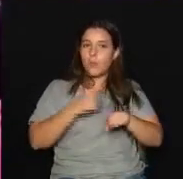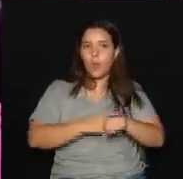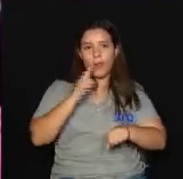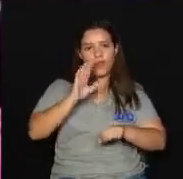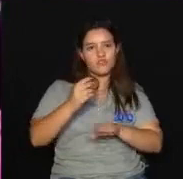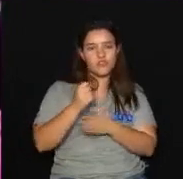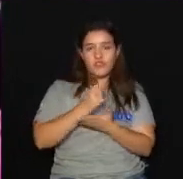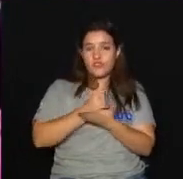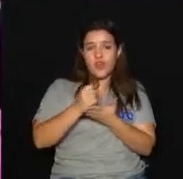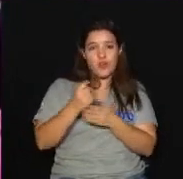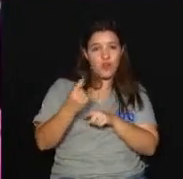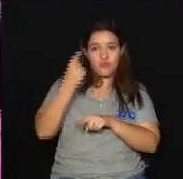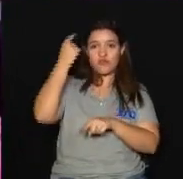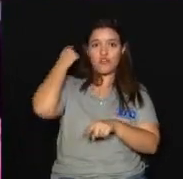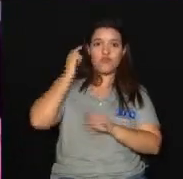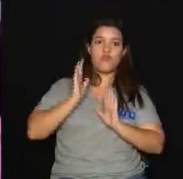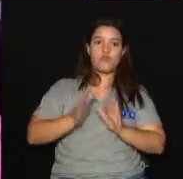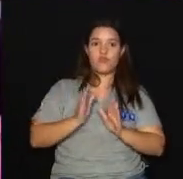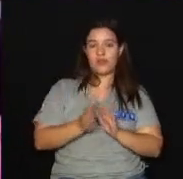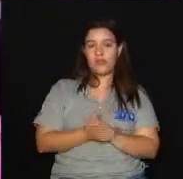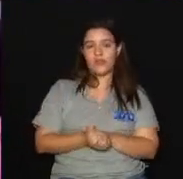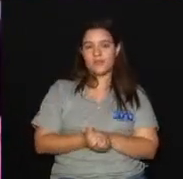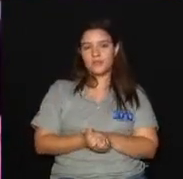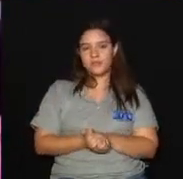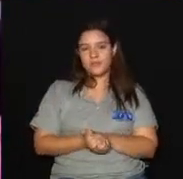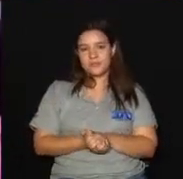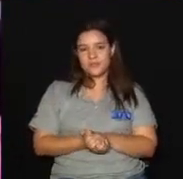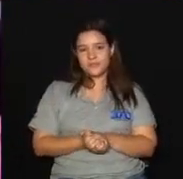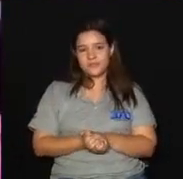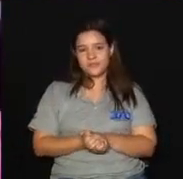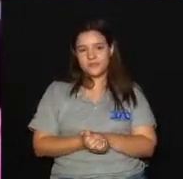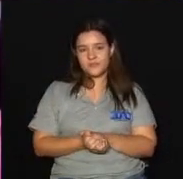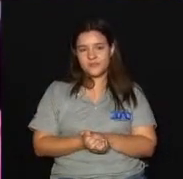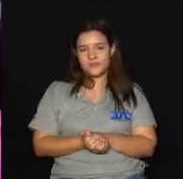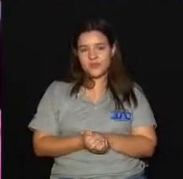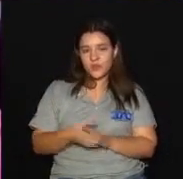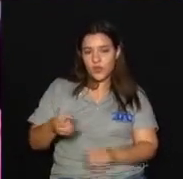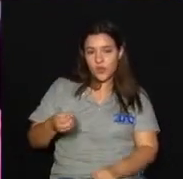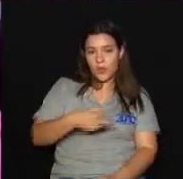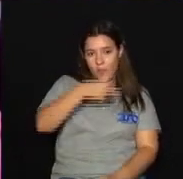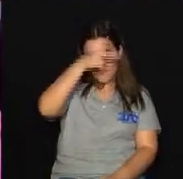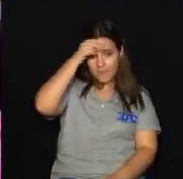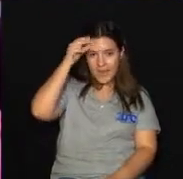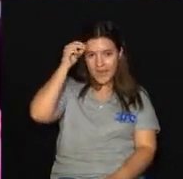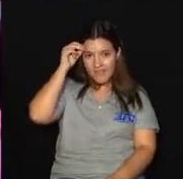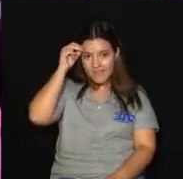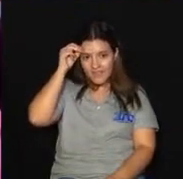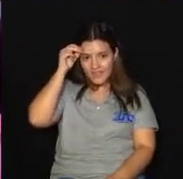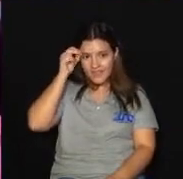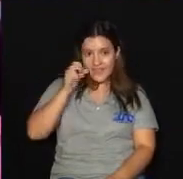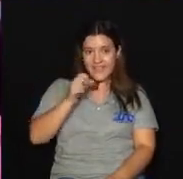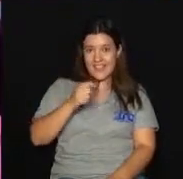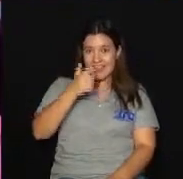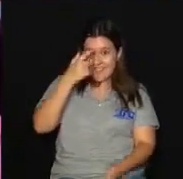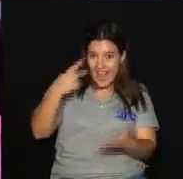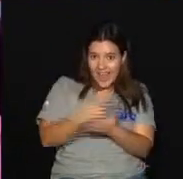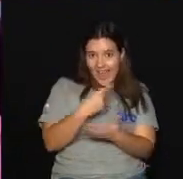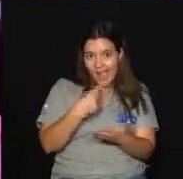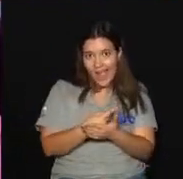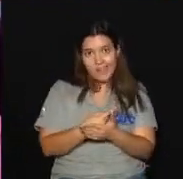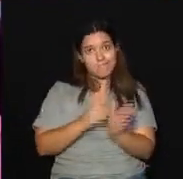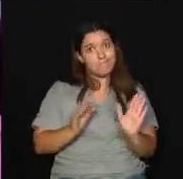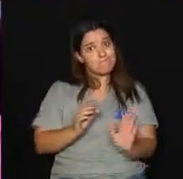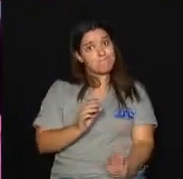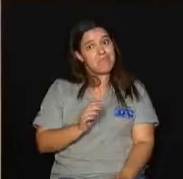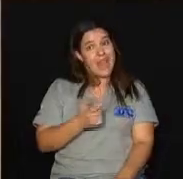já foi enfrentado. Quer dizer, o novo prefeito só vai errar se quiser.